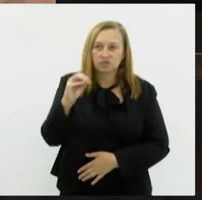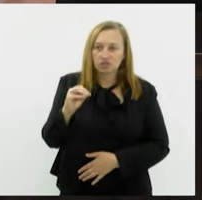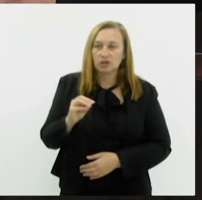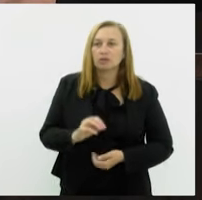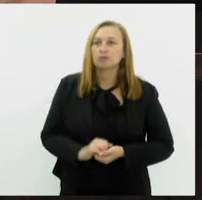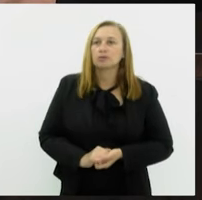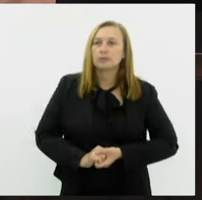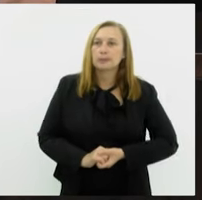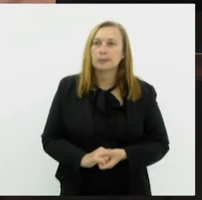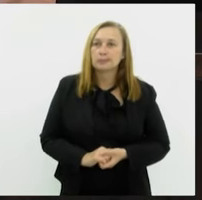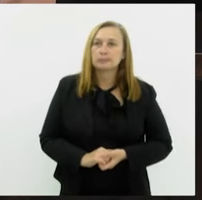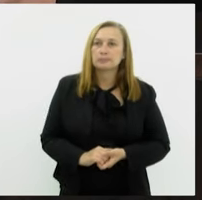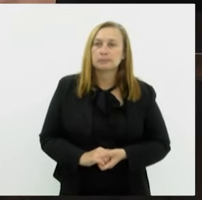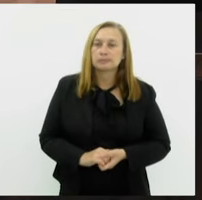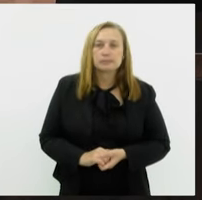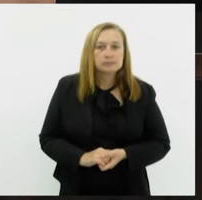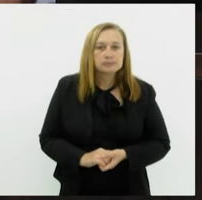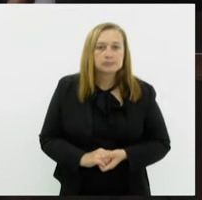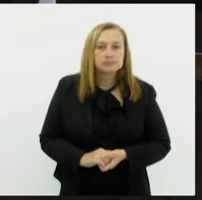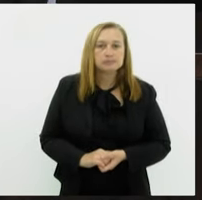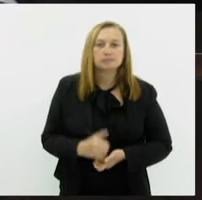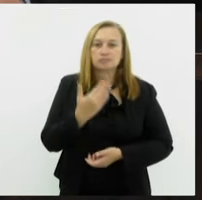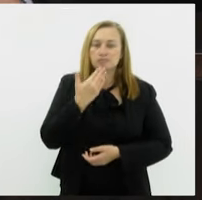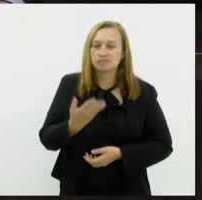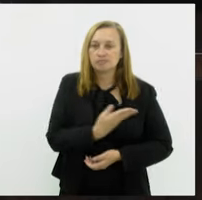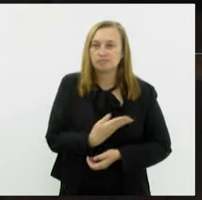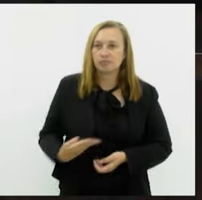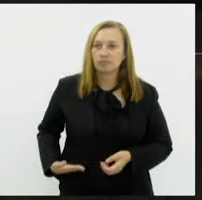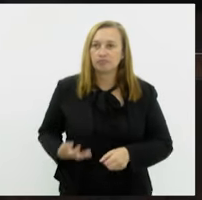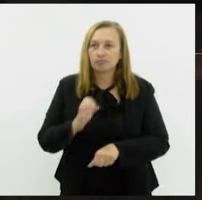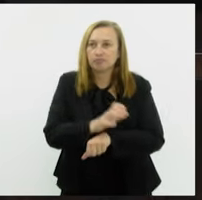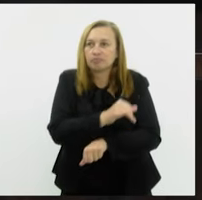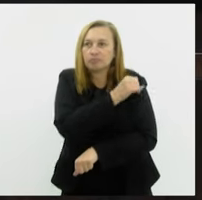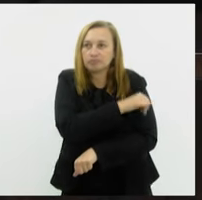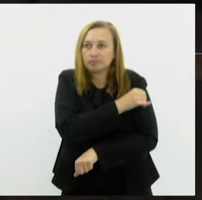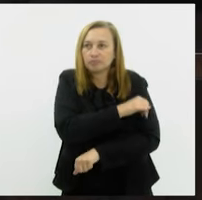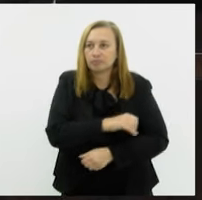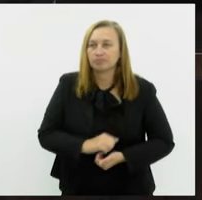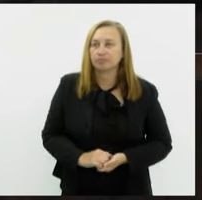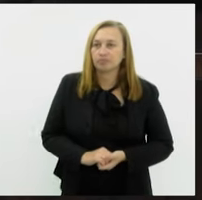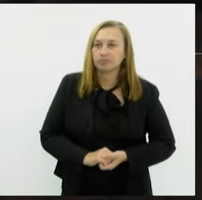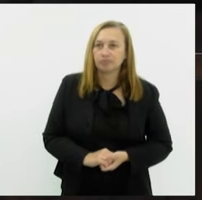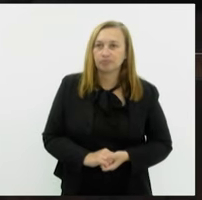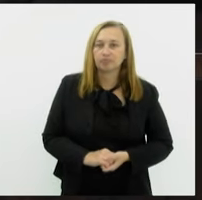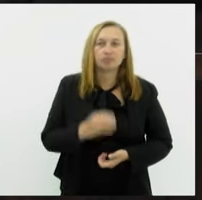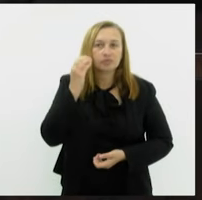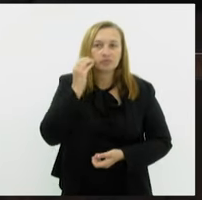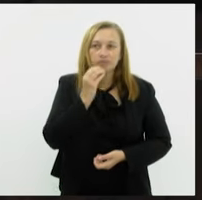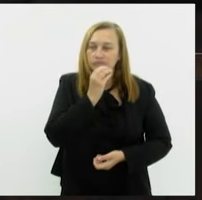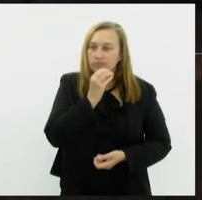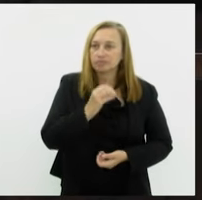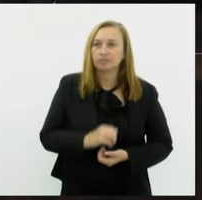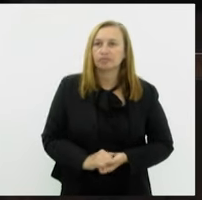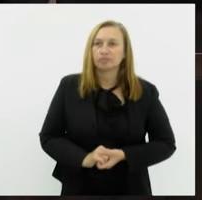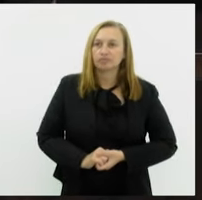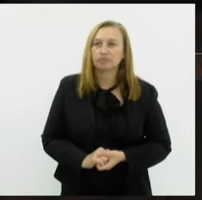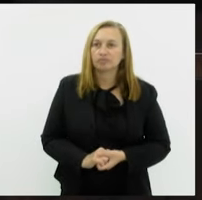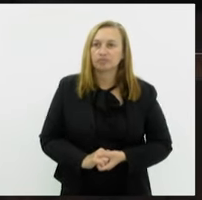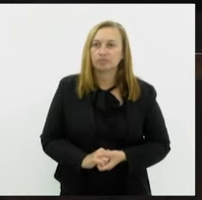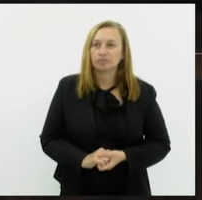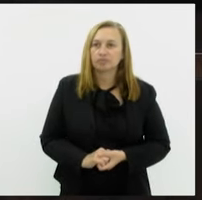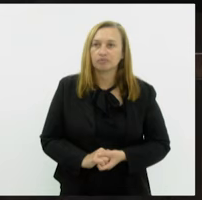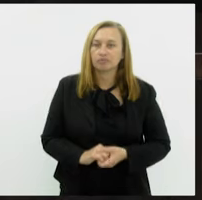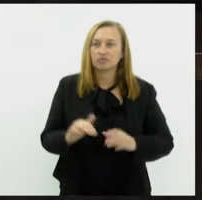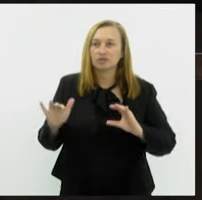Rangel, que solicita ao excelentíssimo governador do estado do Rio de Janeiro, o senhor Cláudio Castro, o envio